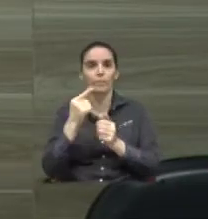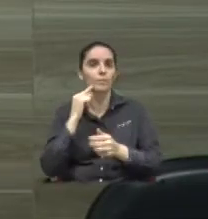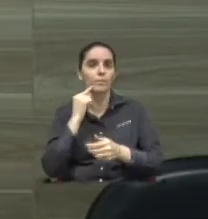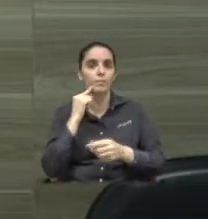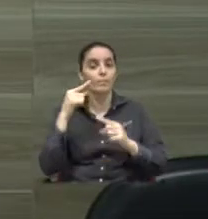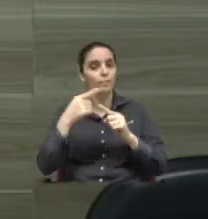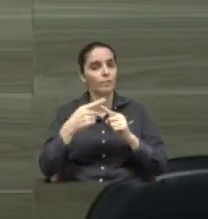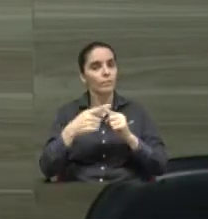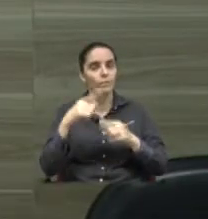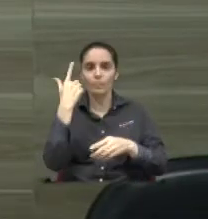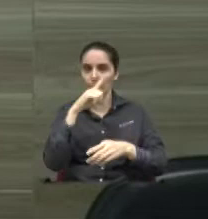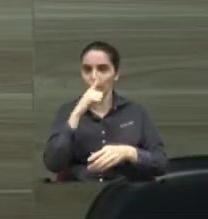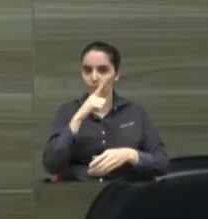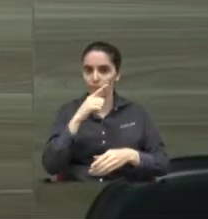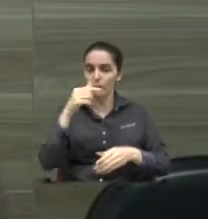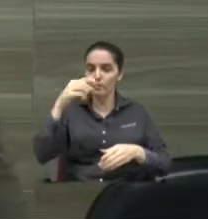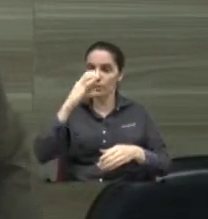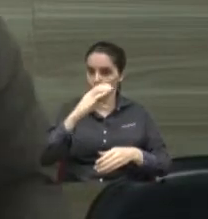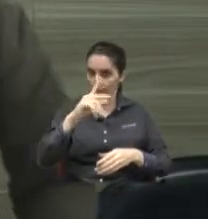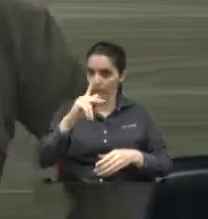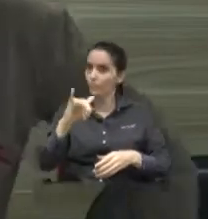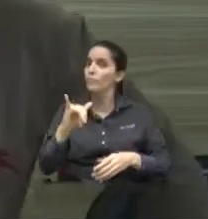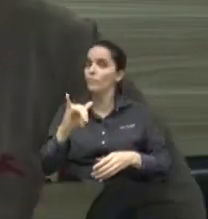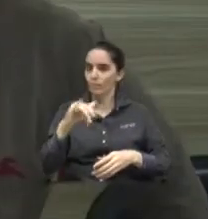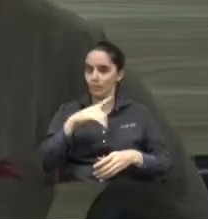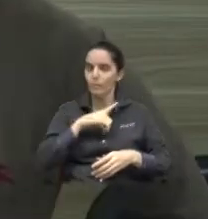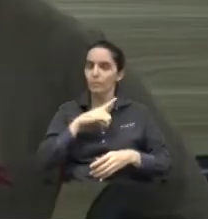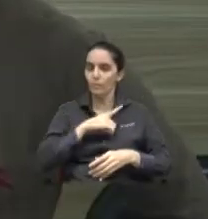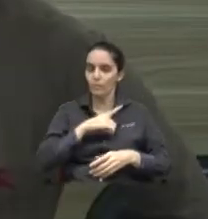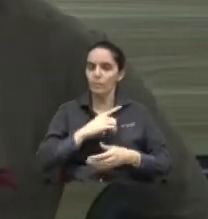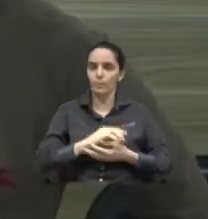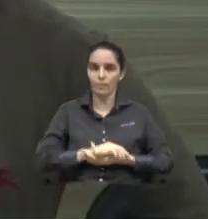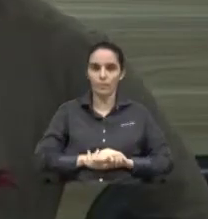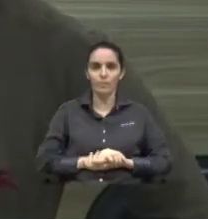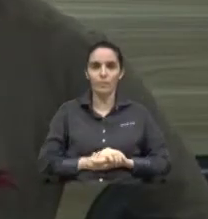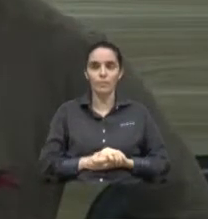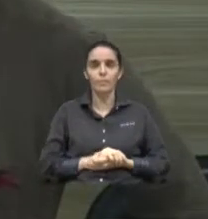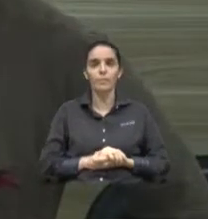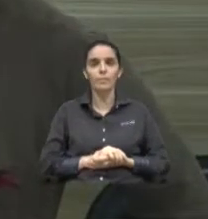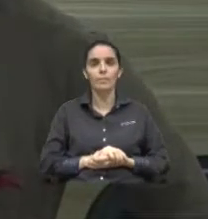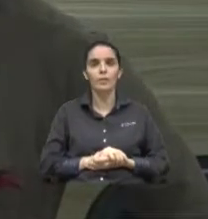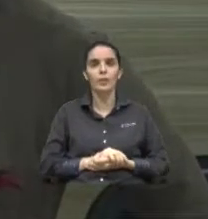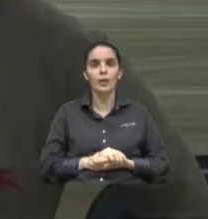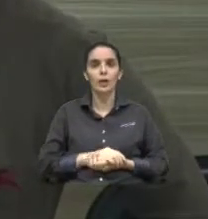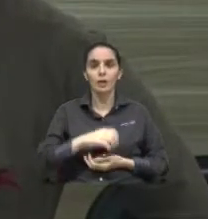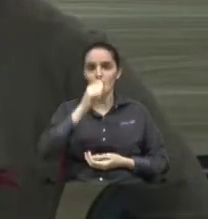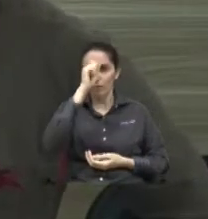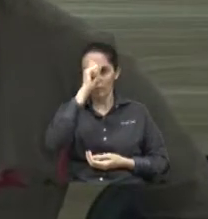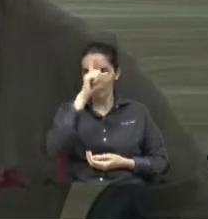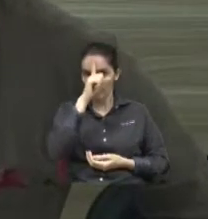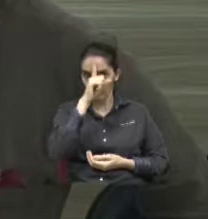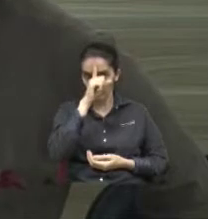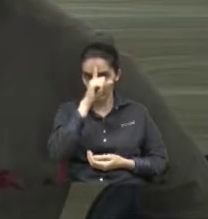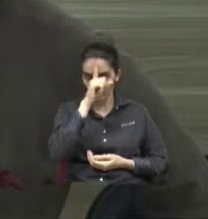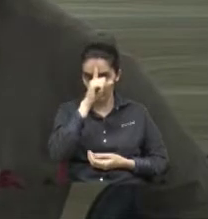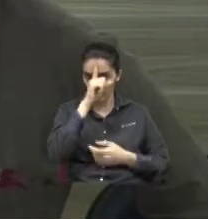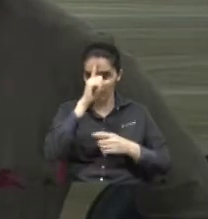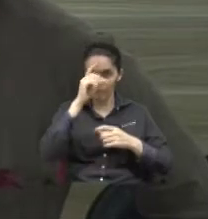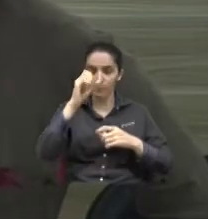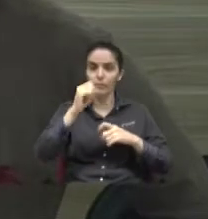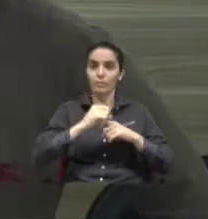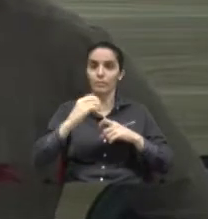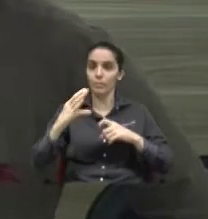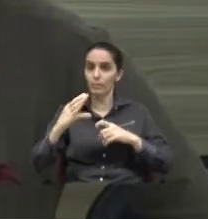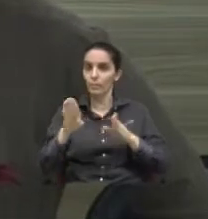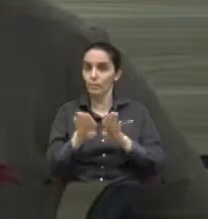aqui. Às 8h30 teremos a oitiva tanto da Santa Casa quanto da